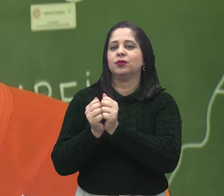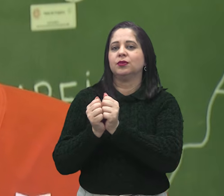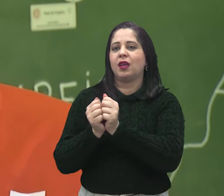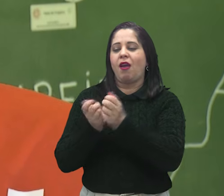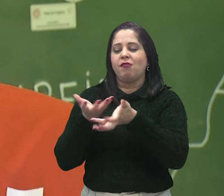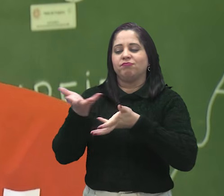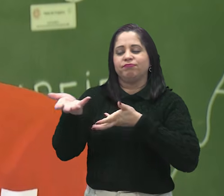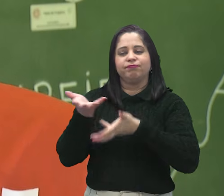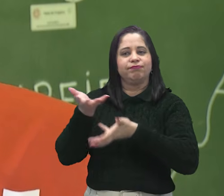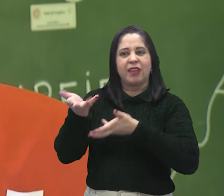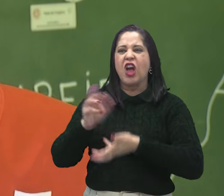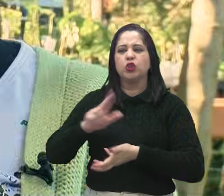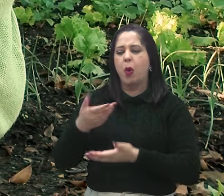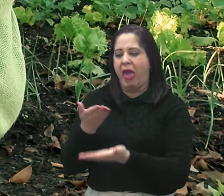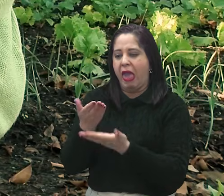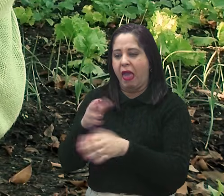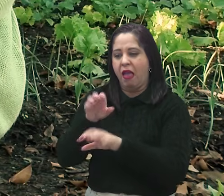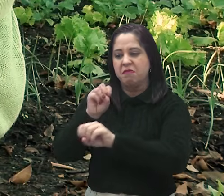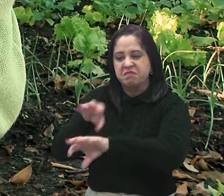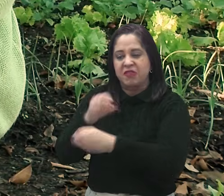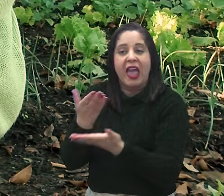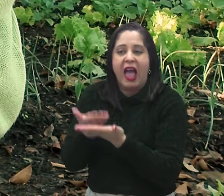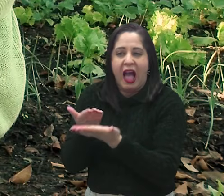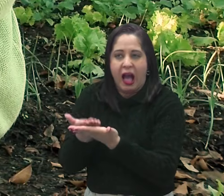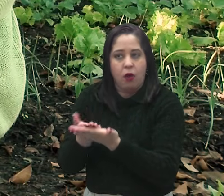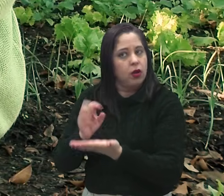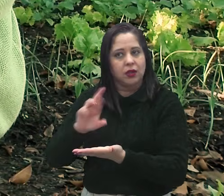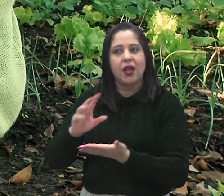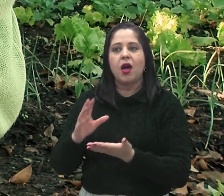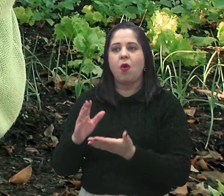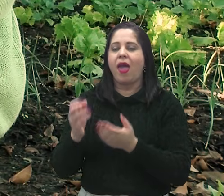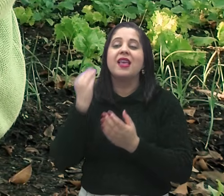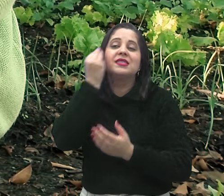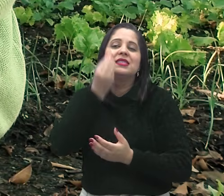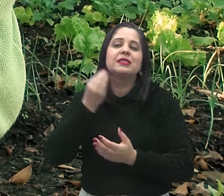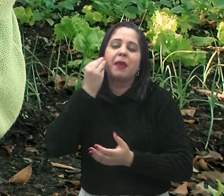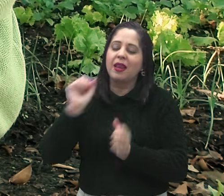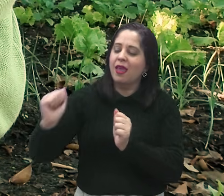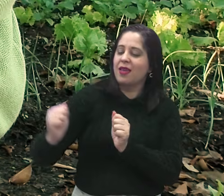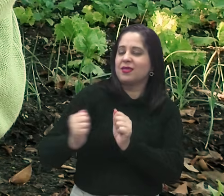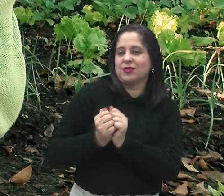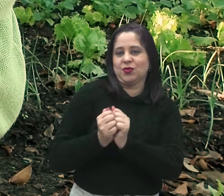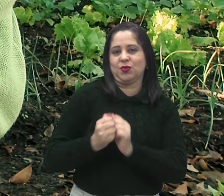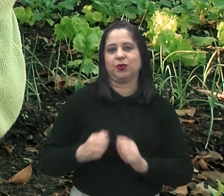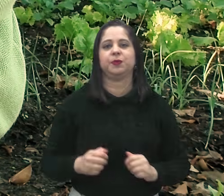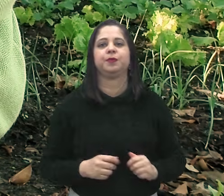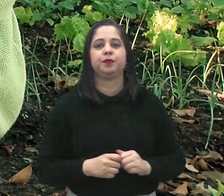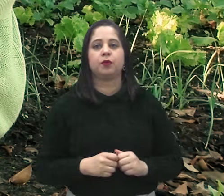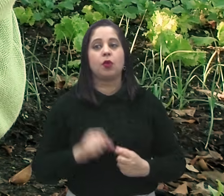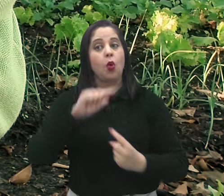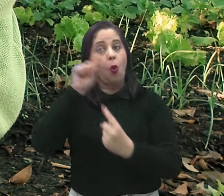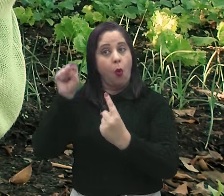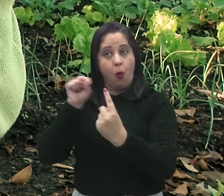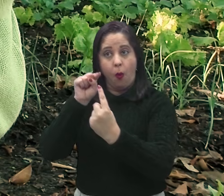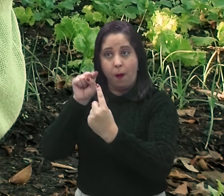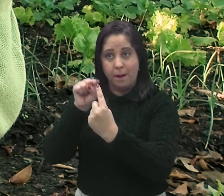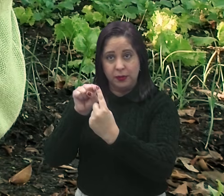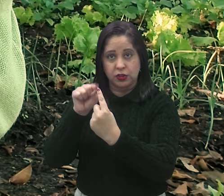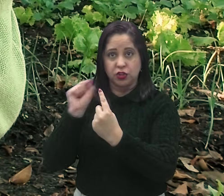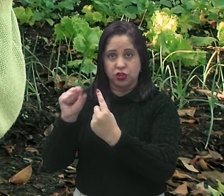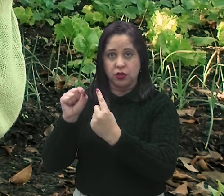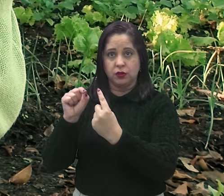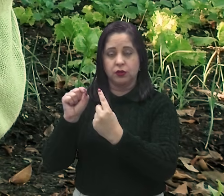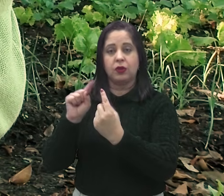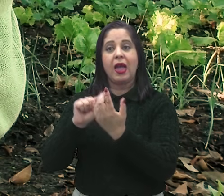aula, mas num formato de vivência. Então, a ideia é trazer esse trabalho do mosaico na rua aqui